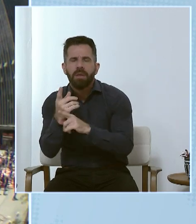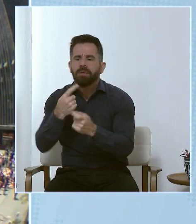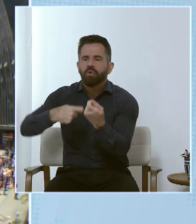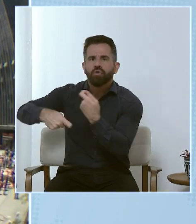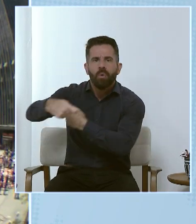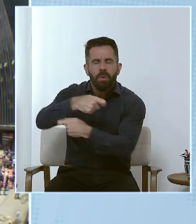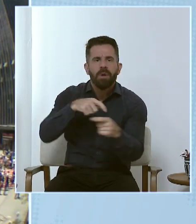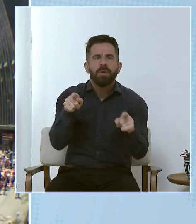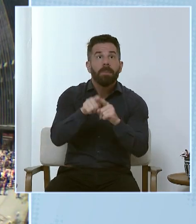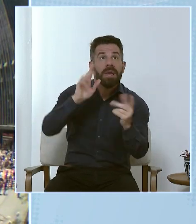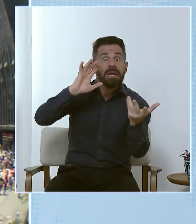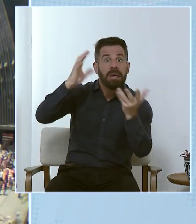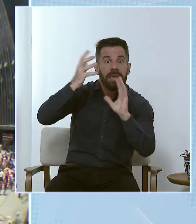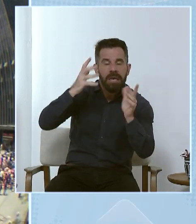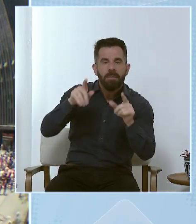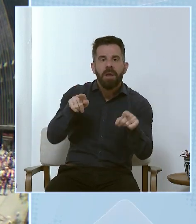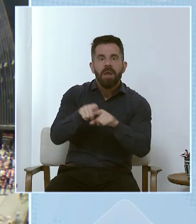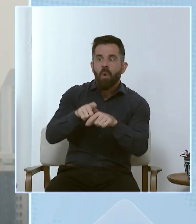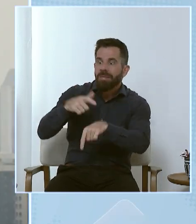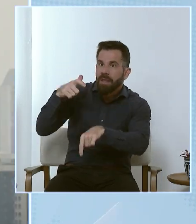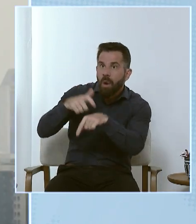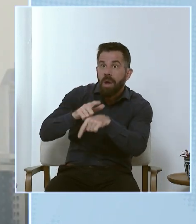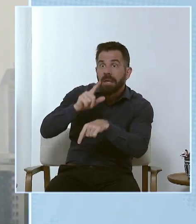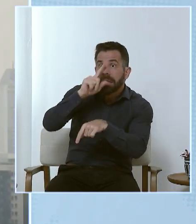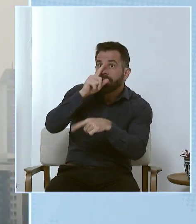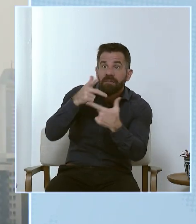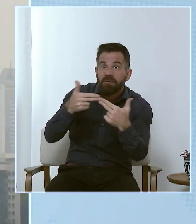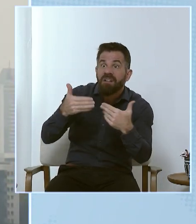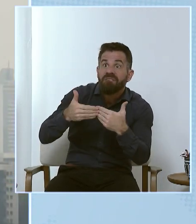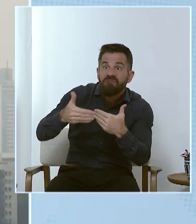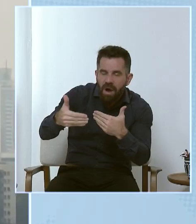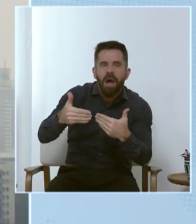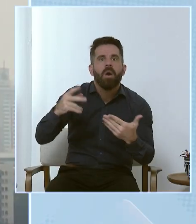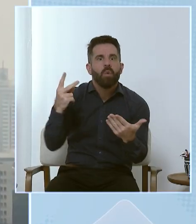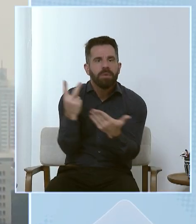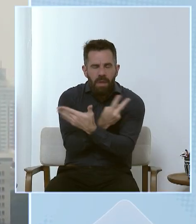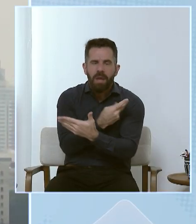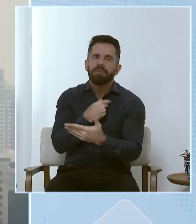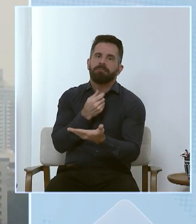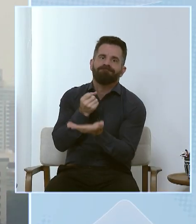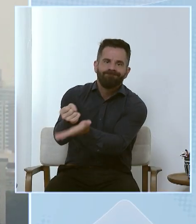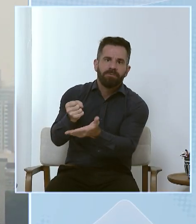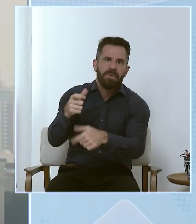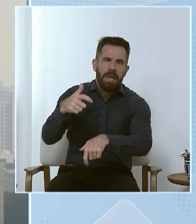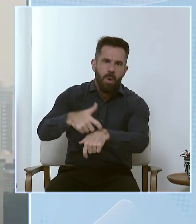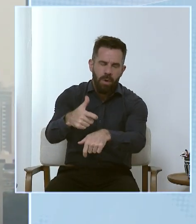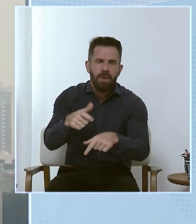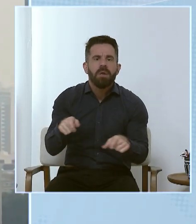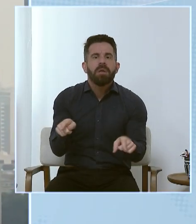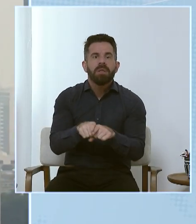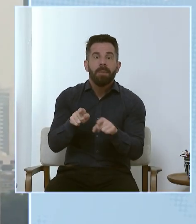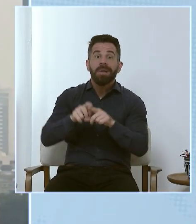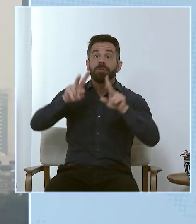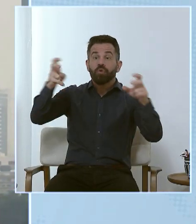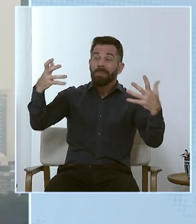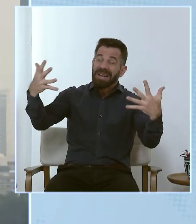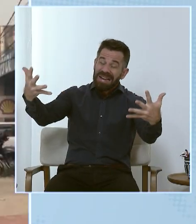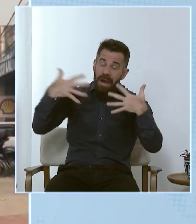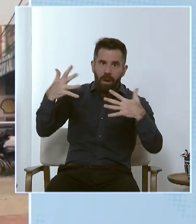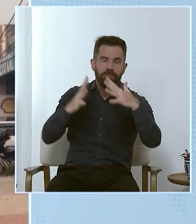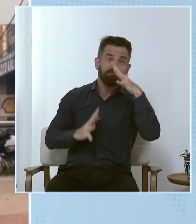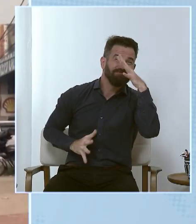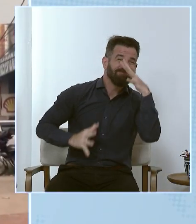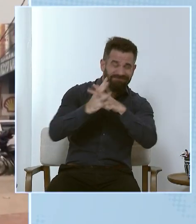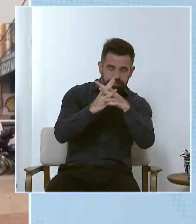para monitorar os riscos em tempo real. E um painel nacional de calor extremo deve enviar previsões